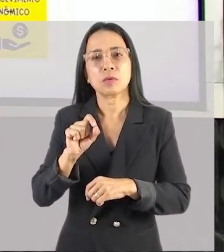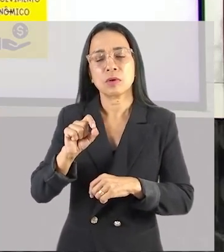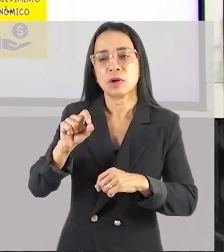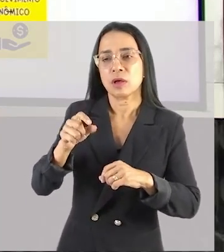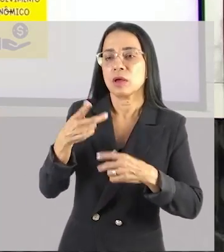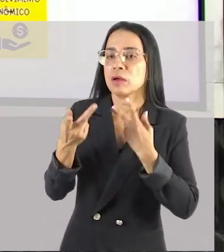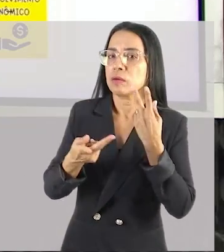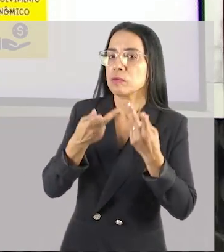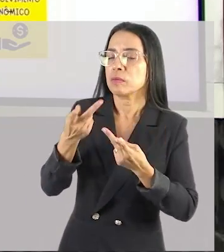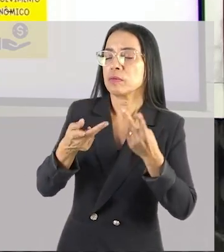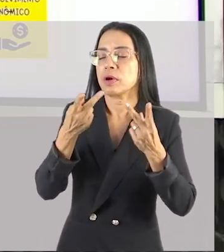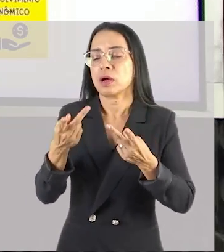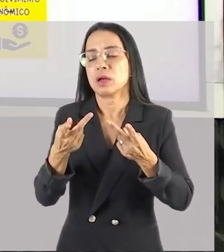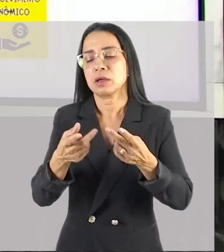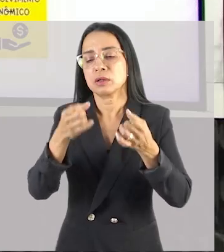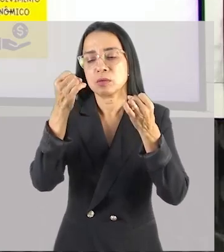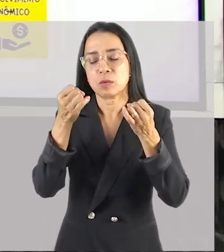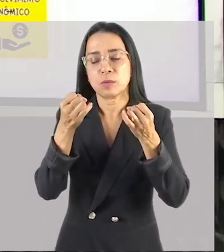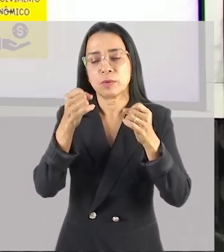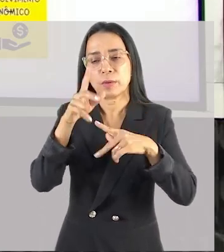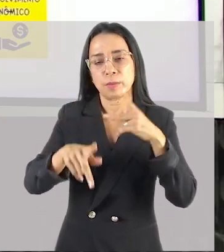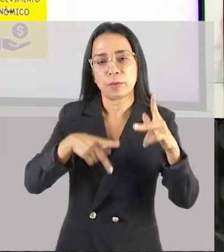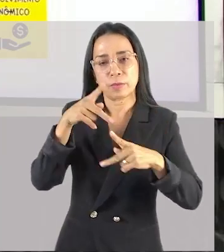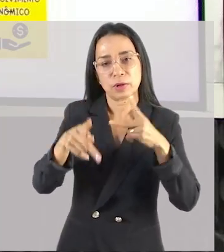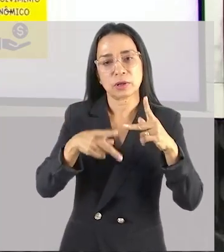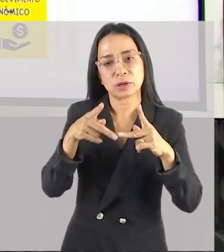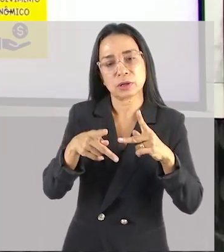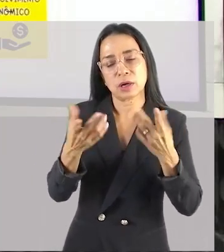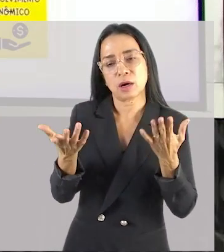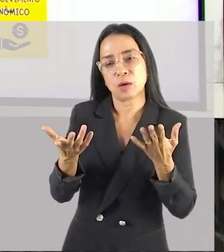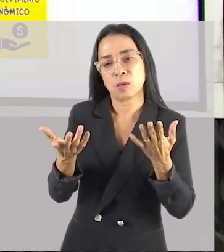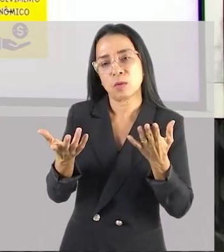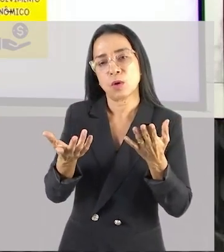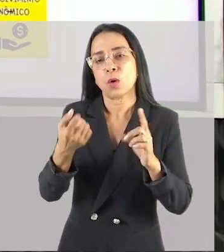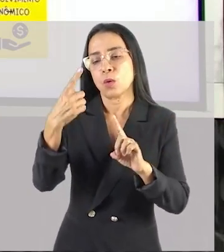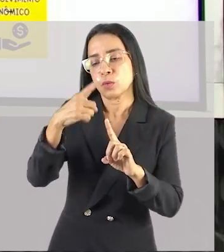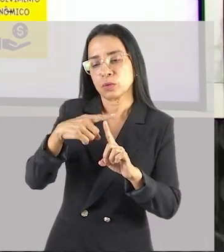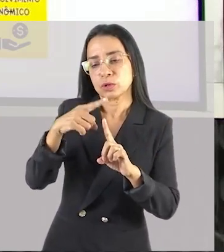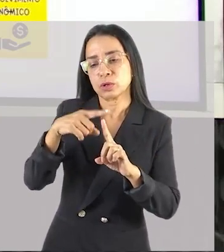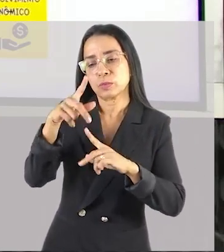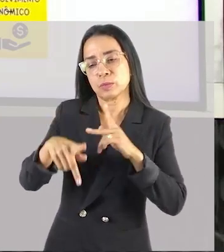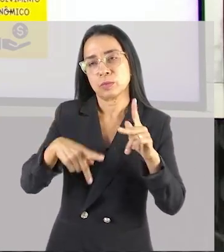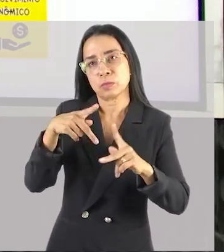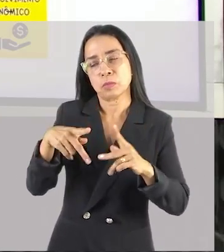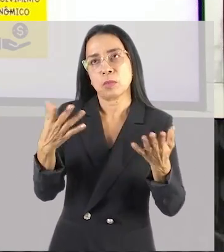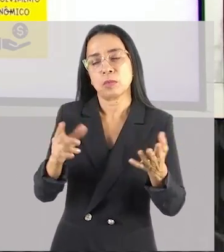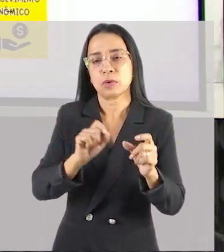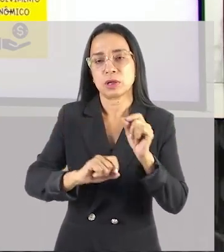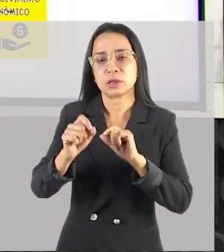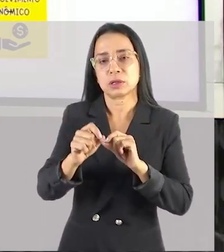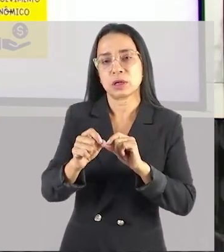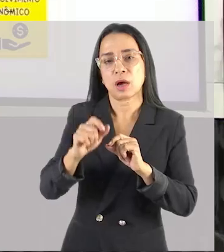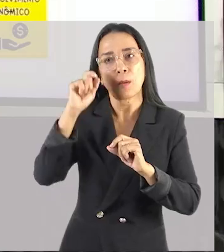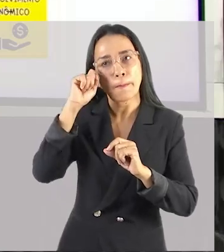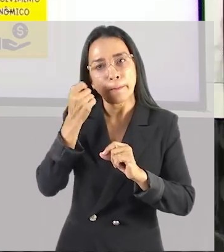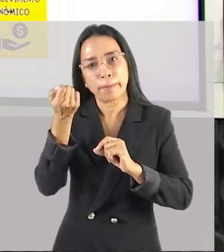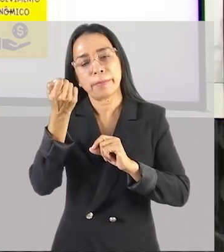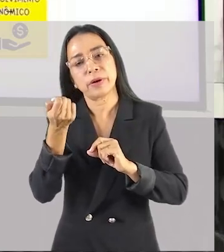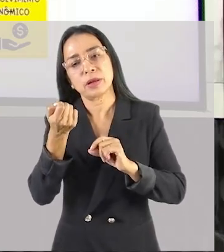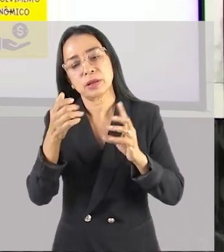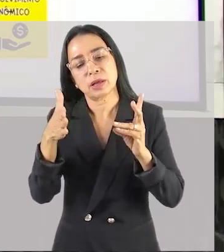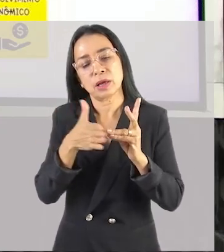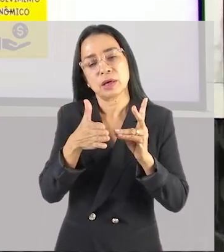populações, sobre parcelas populacionais, como população preta, população indígena,